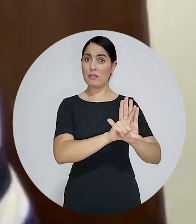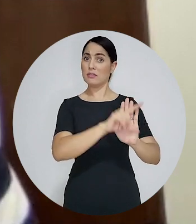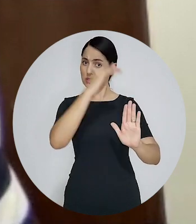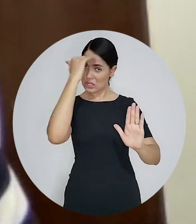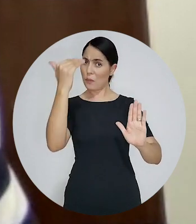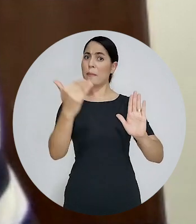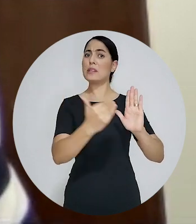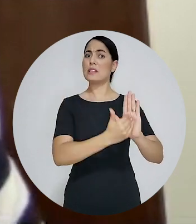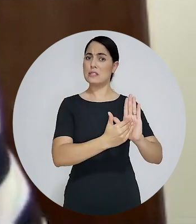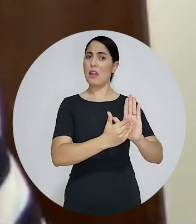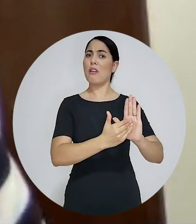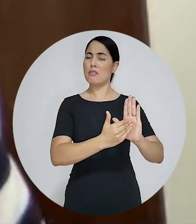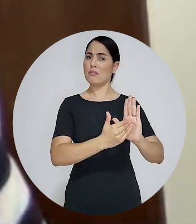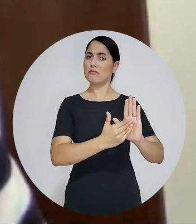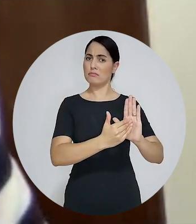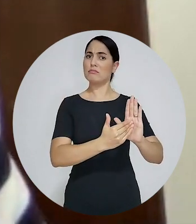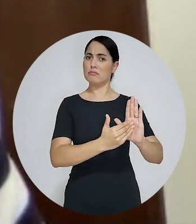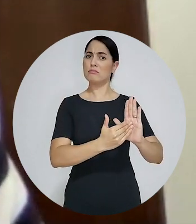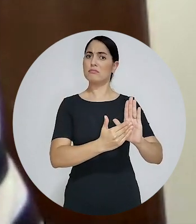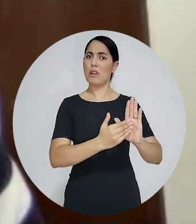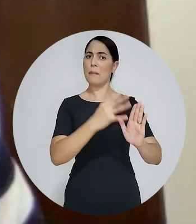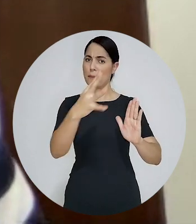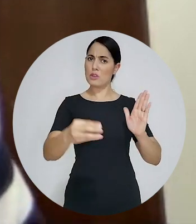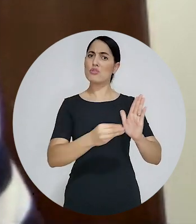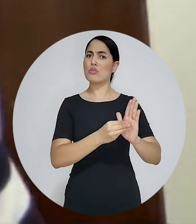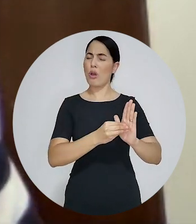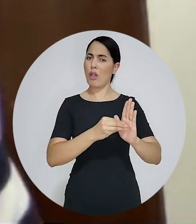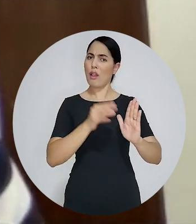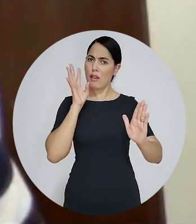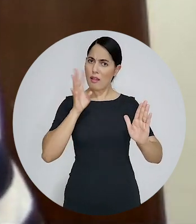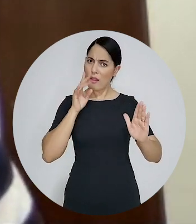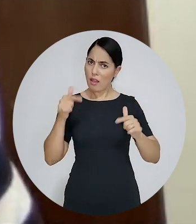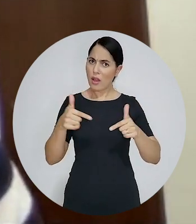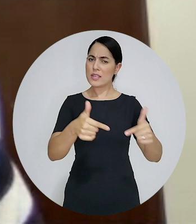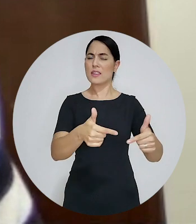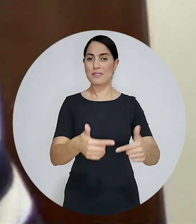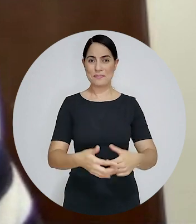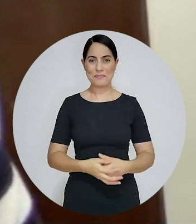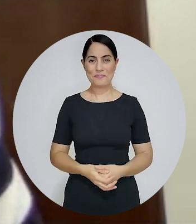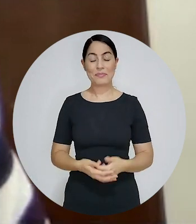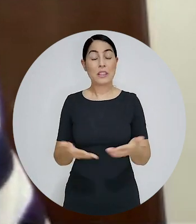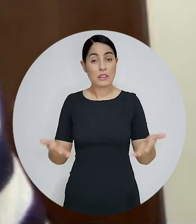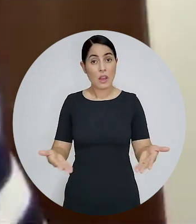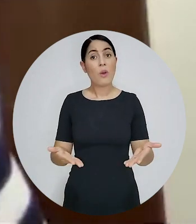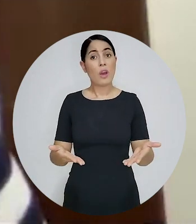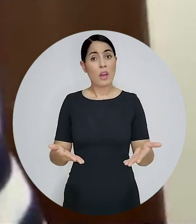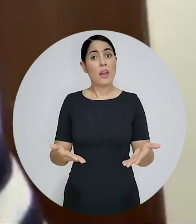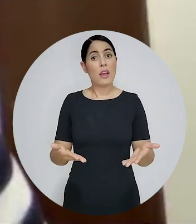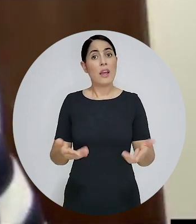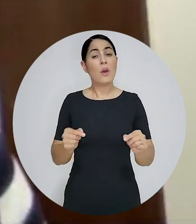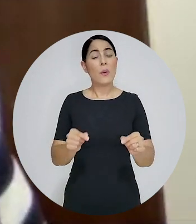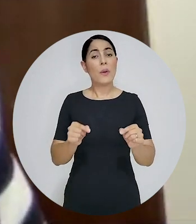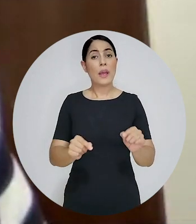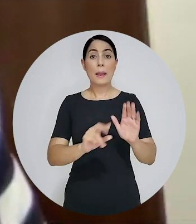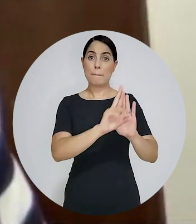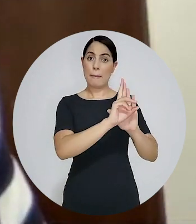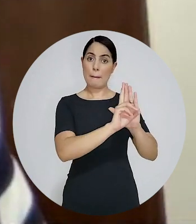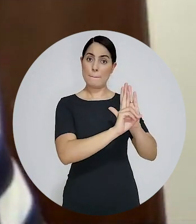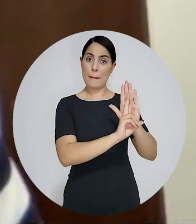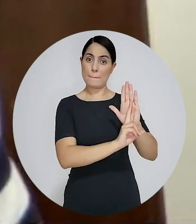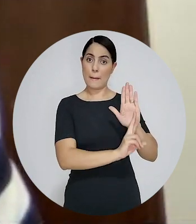Seja Legal com a Amazônia, que busca a regulamentação das ocupações na Amazônia. No nosso